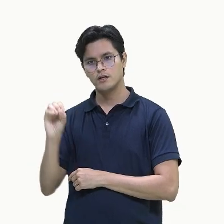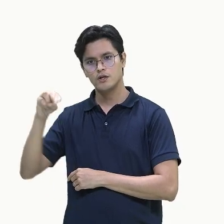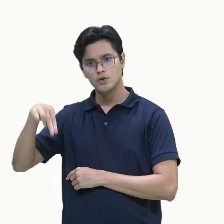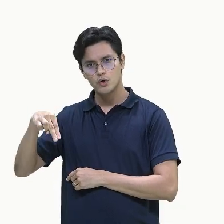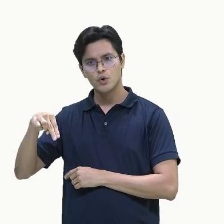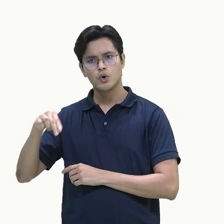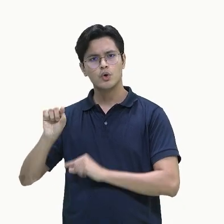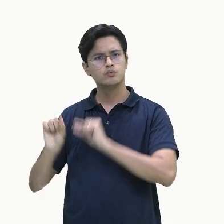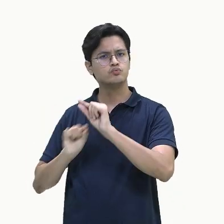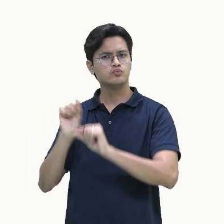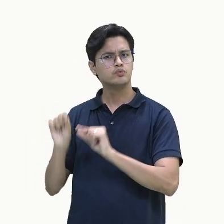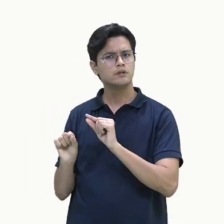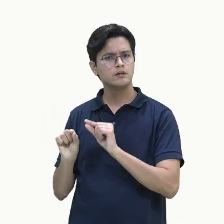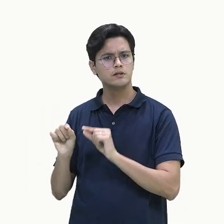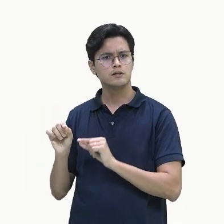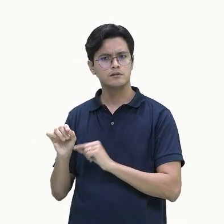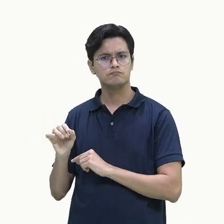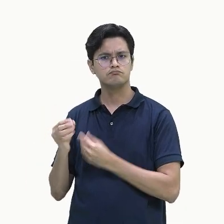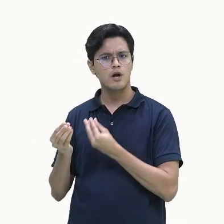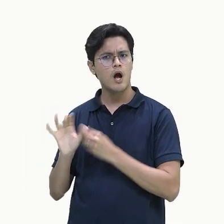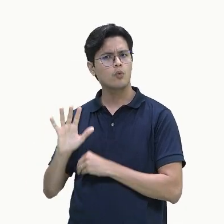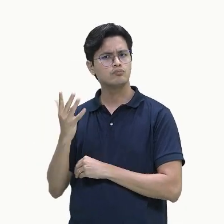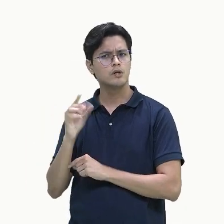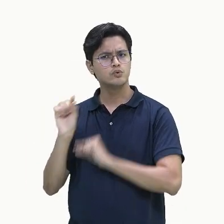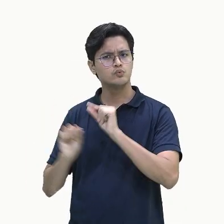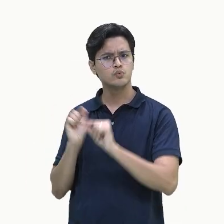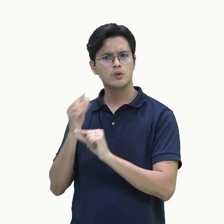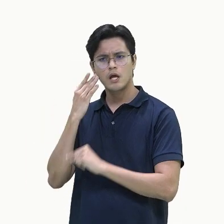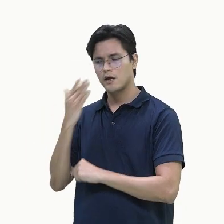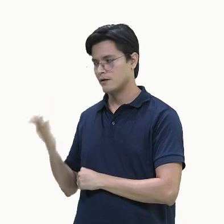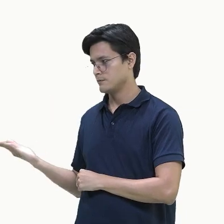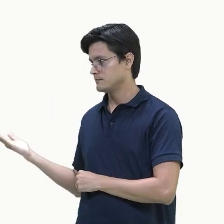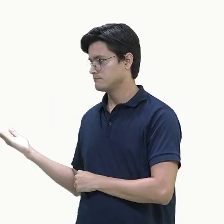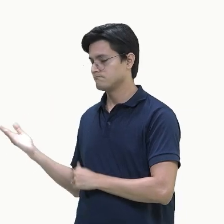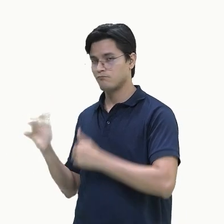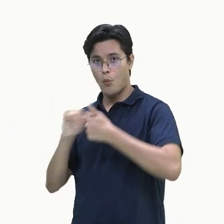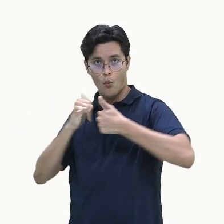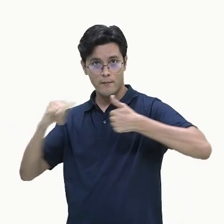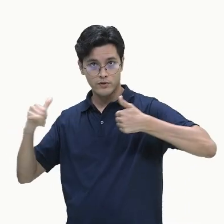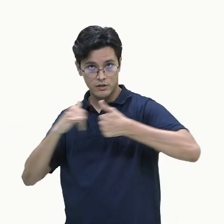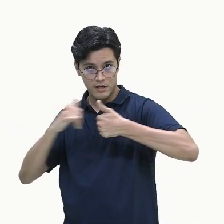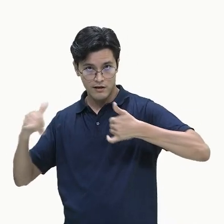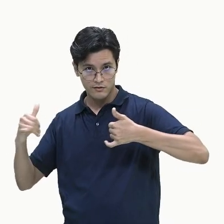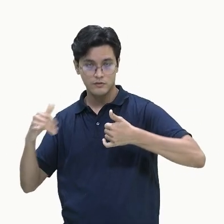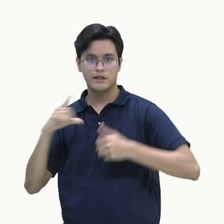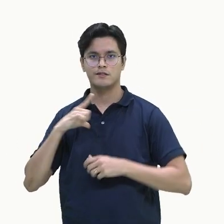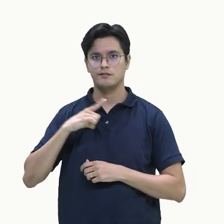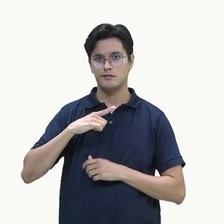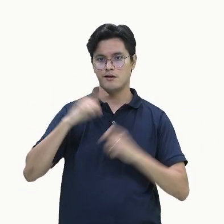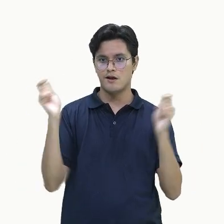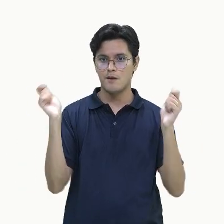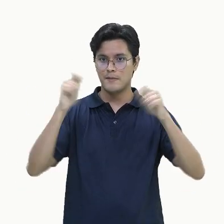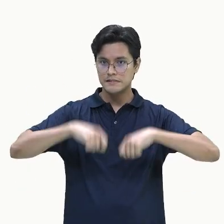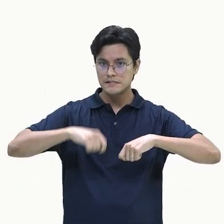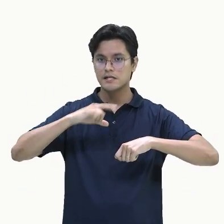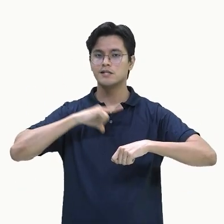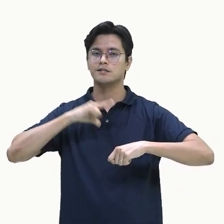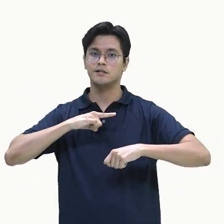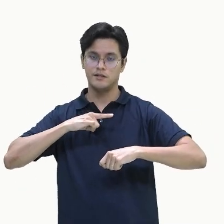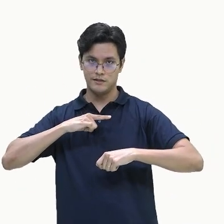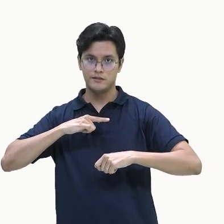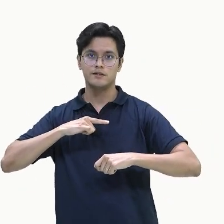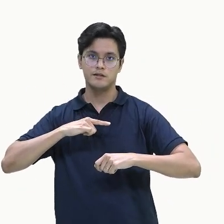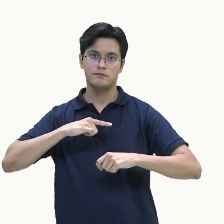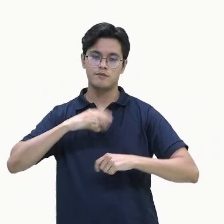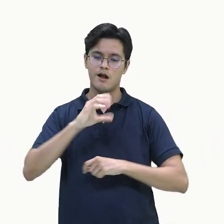O aminoácido aqui, ele tem a capacidade tanto de ter a carga positiva, quanto de